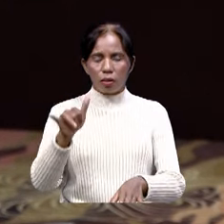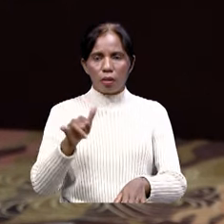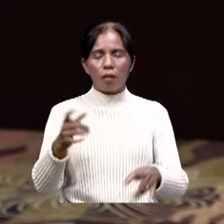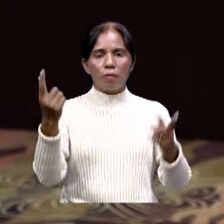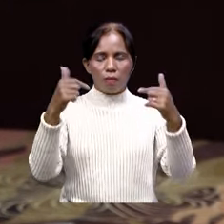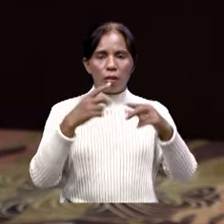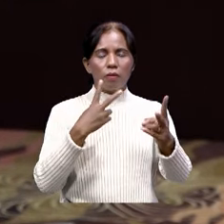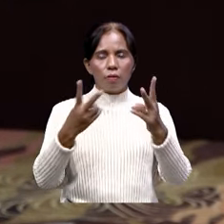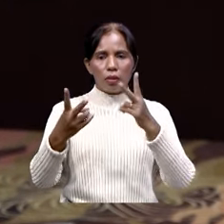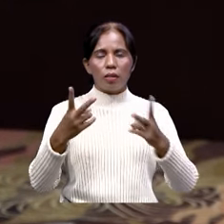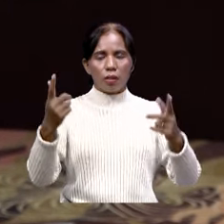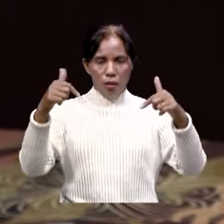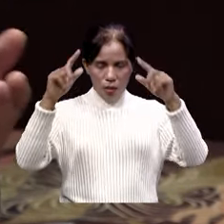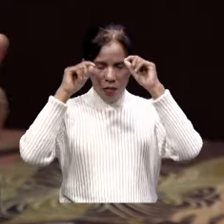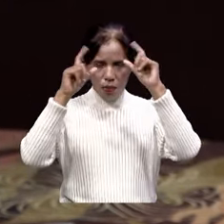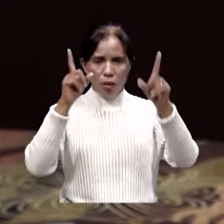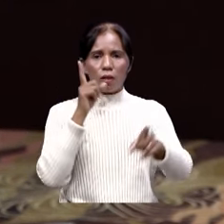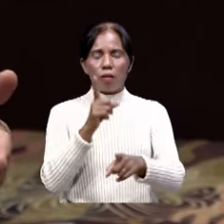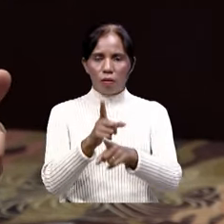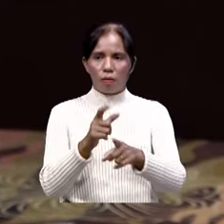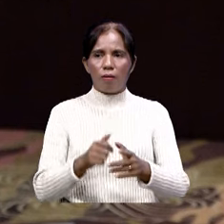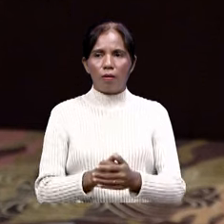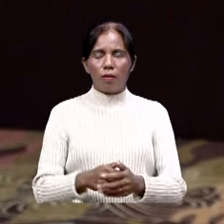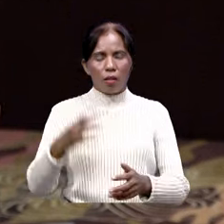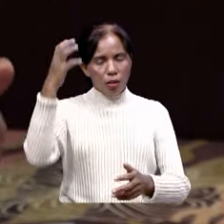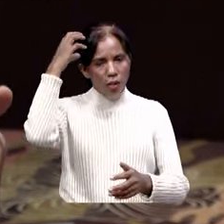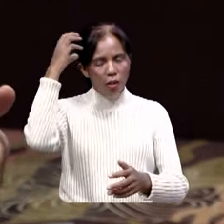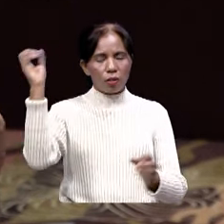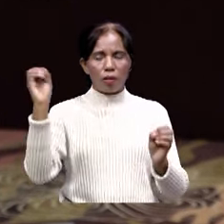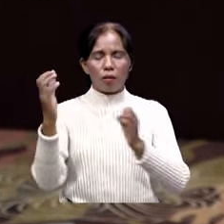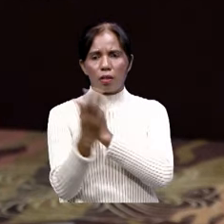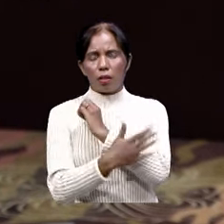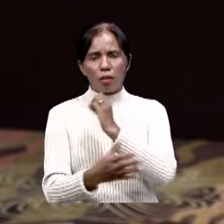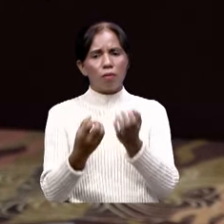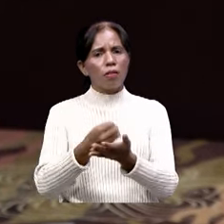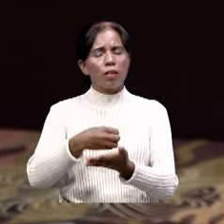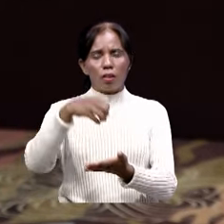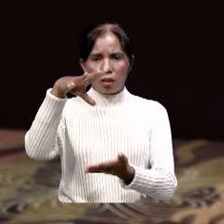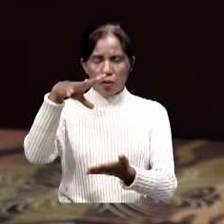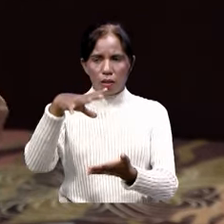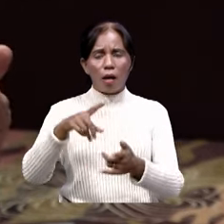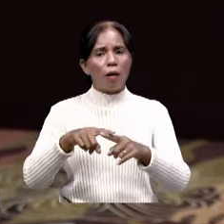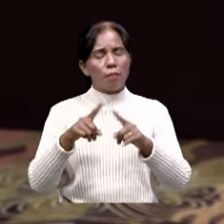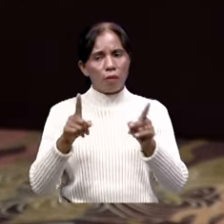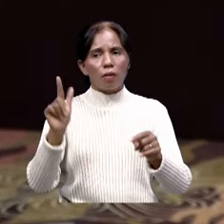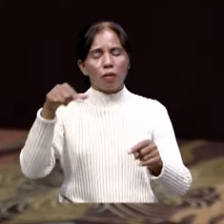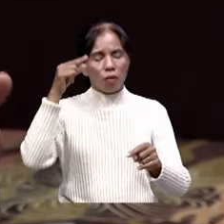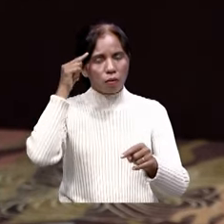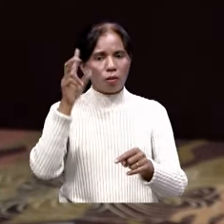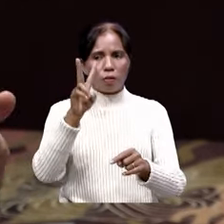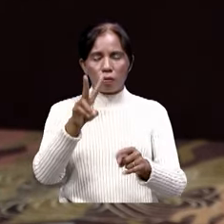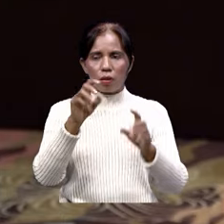vizita Timor-Leste. Claro, laos raide que rico bot, ne? Mai bem, governo ruane